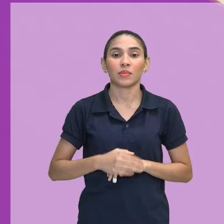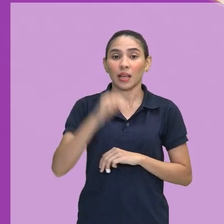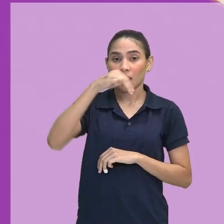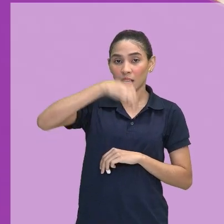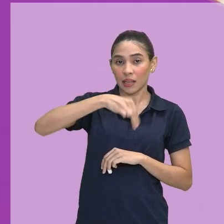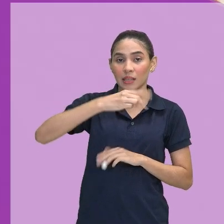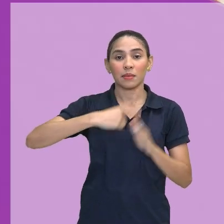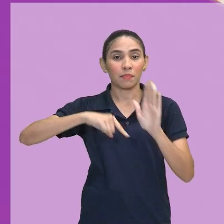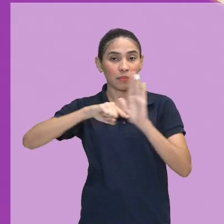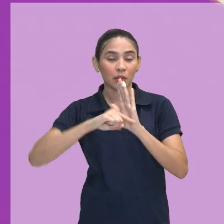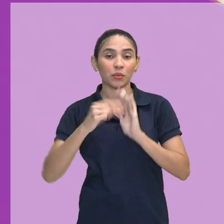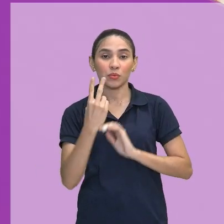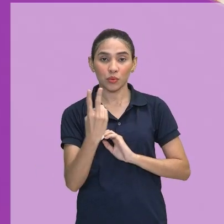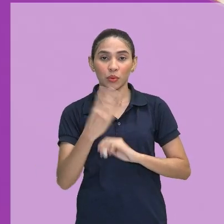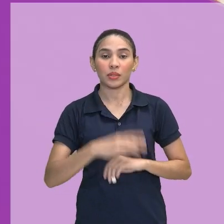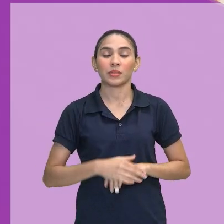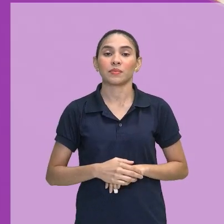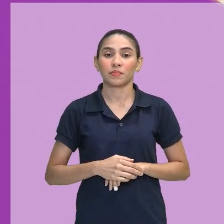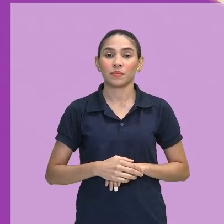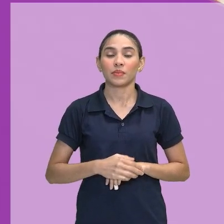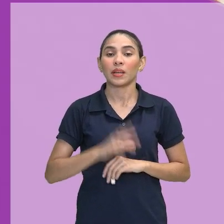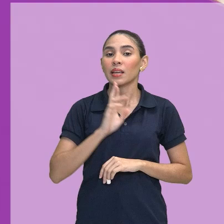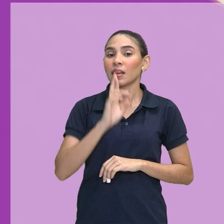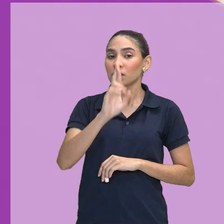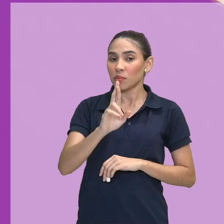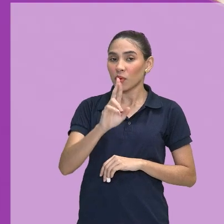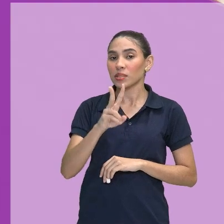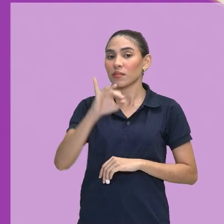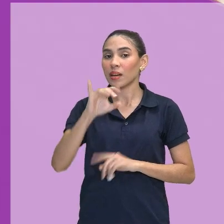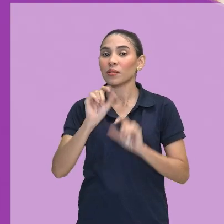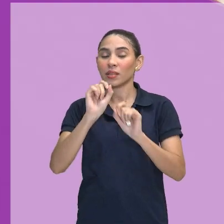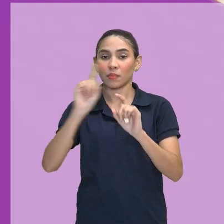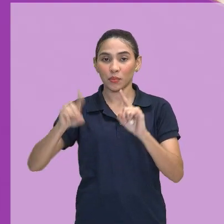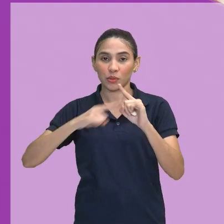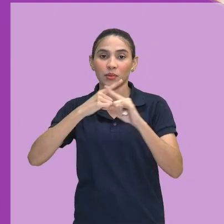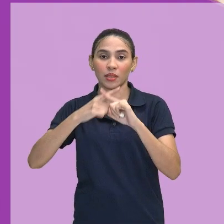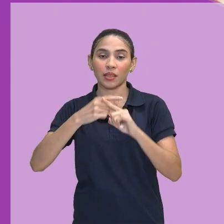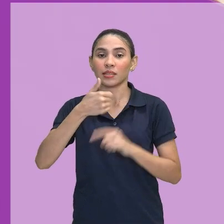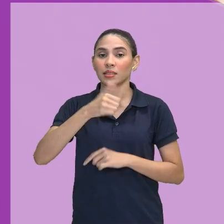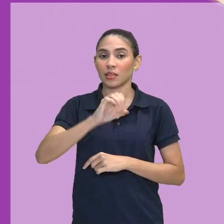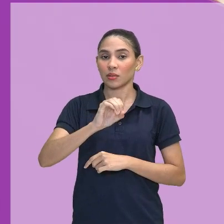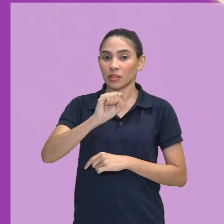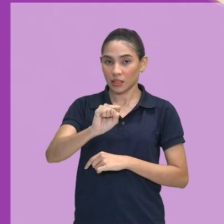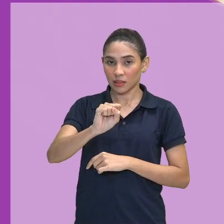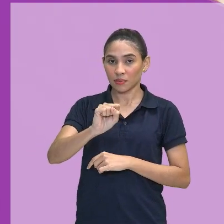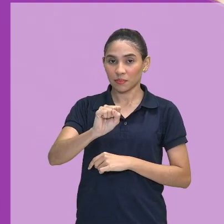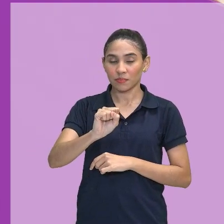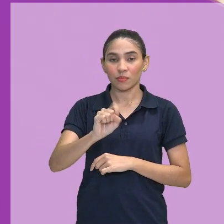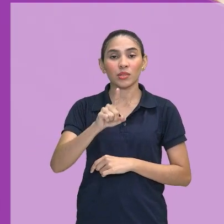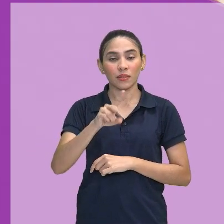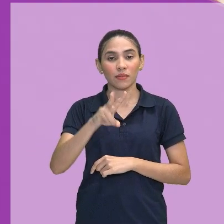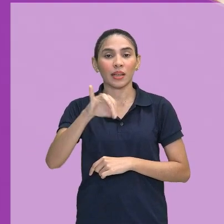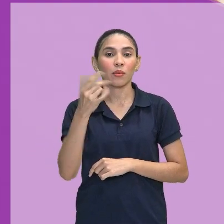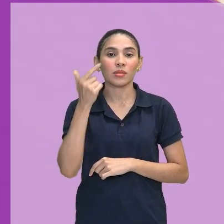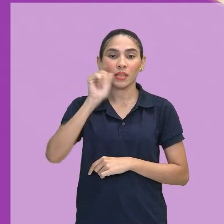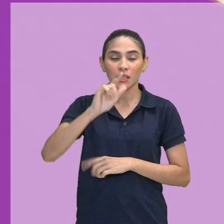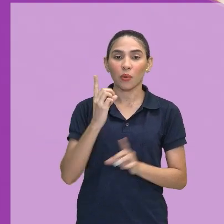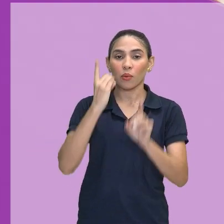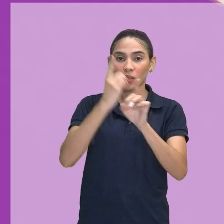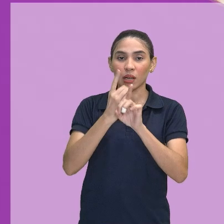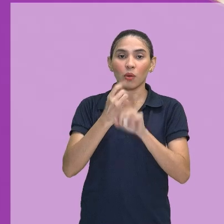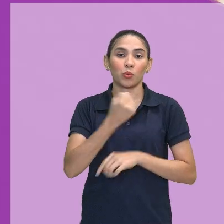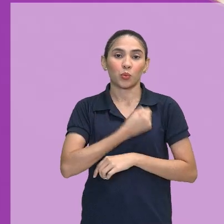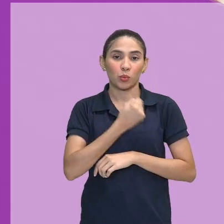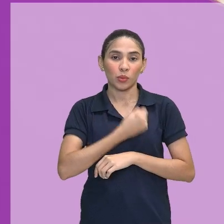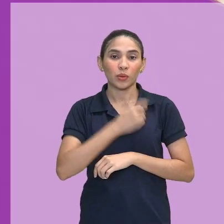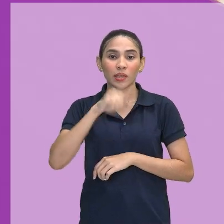n menos 2, e aí o resultado você vai multiplicar por 180. E aí você vai chegar ali no valor que